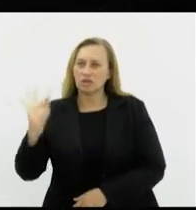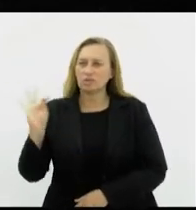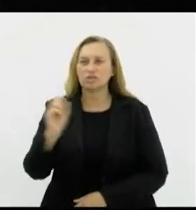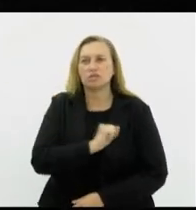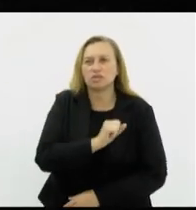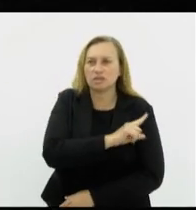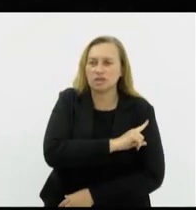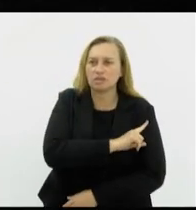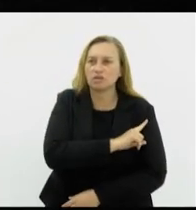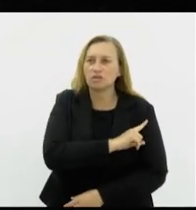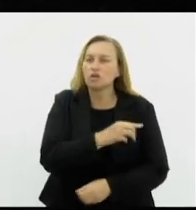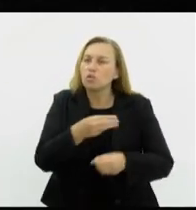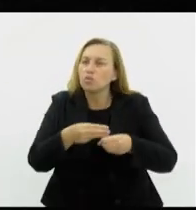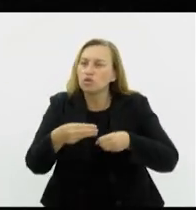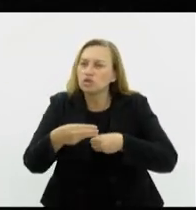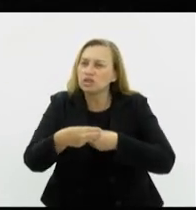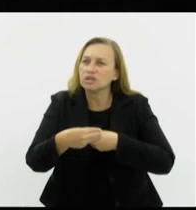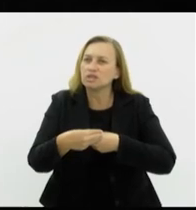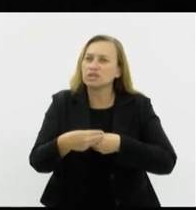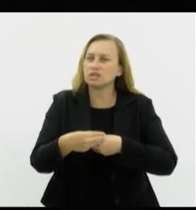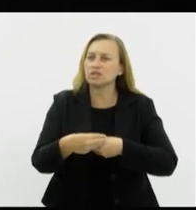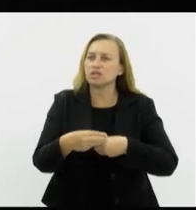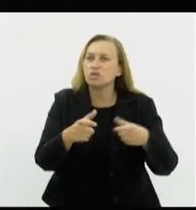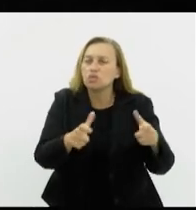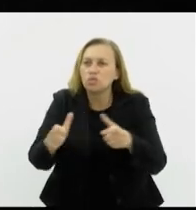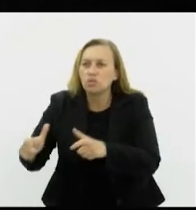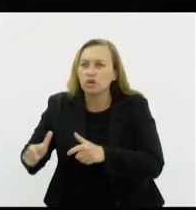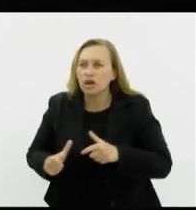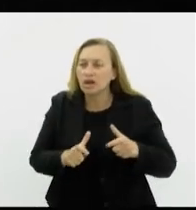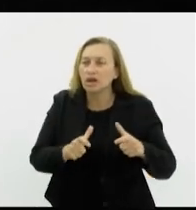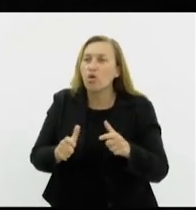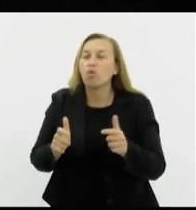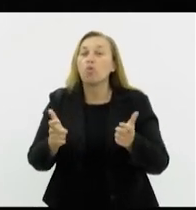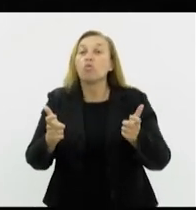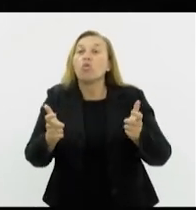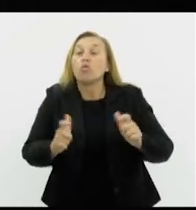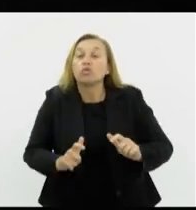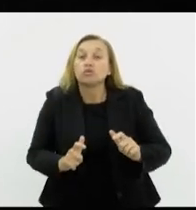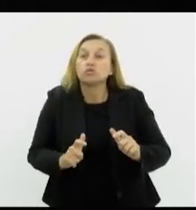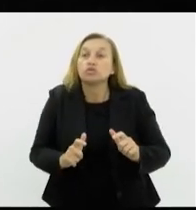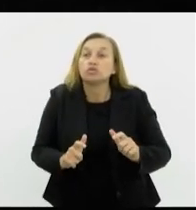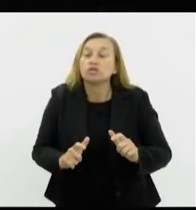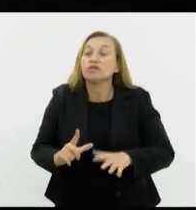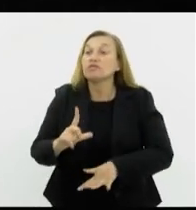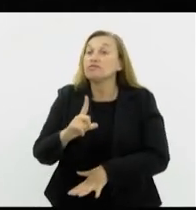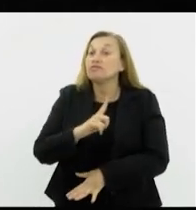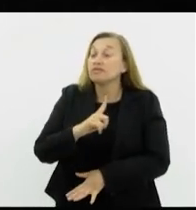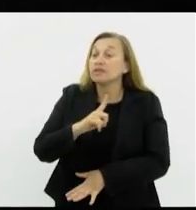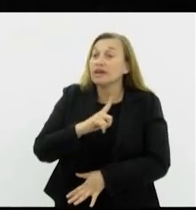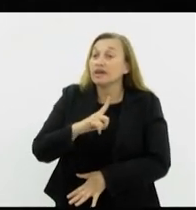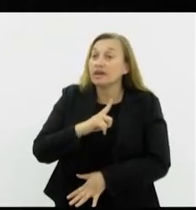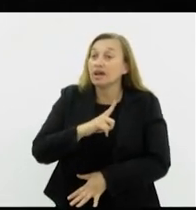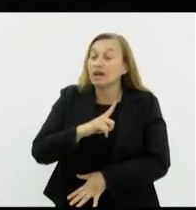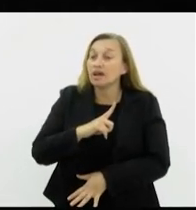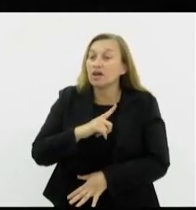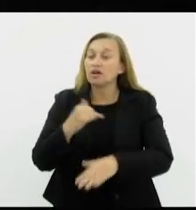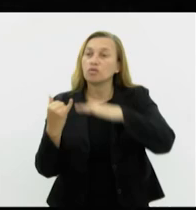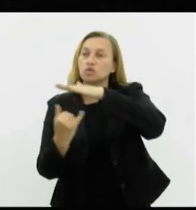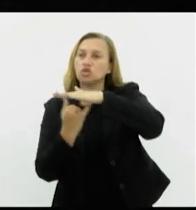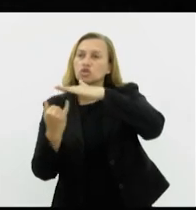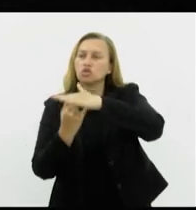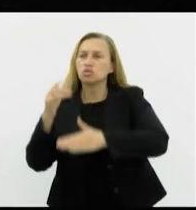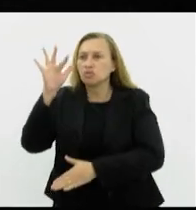Serão municípios, localidades, onde vai ter lá o Instituto